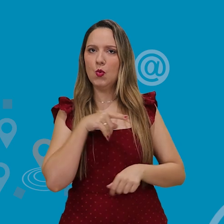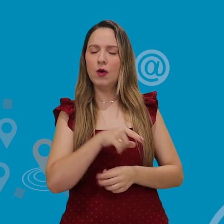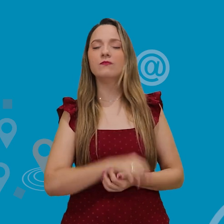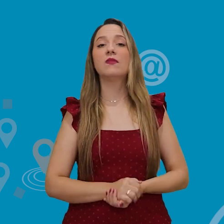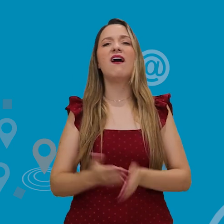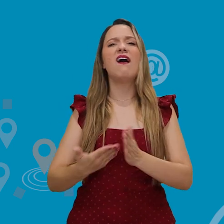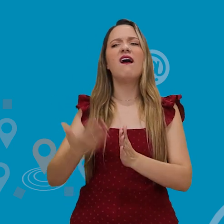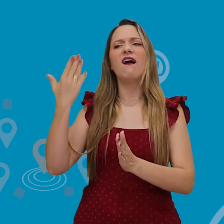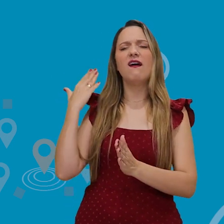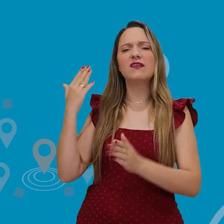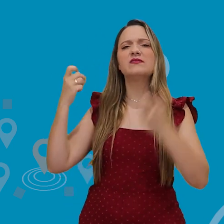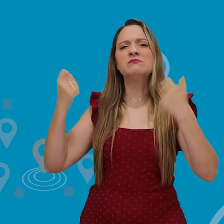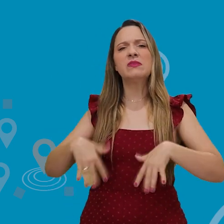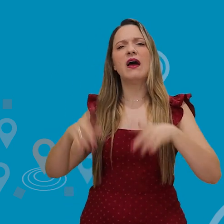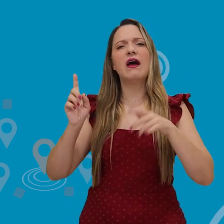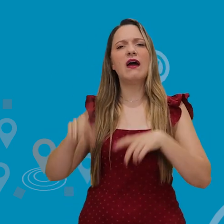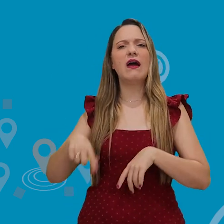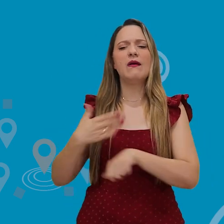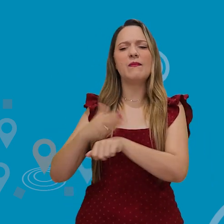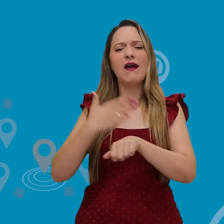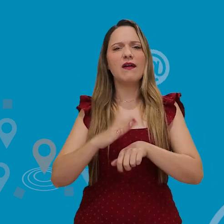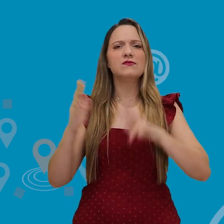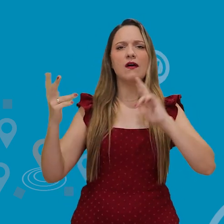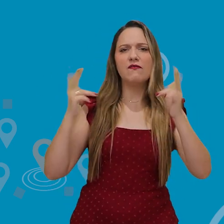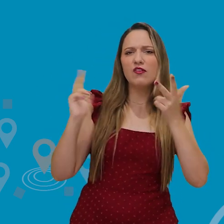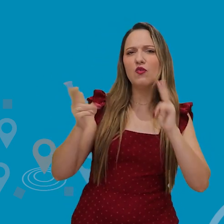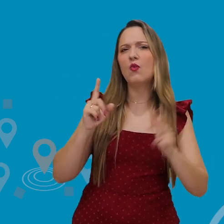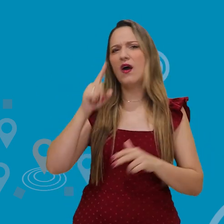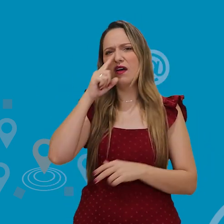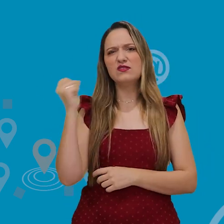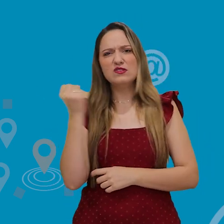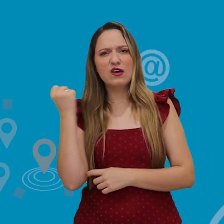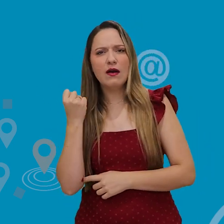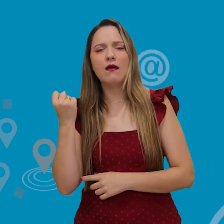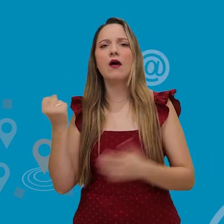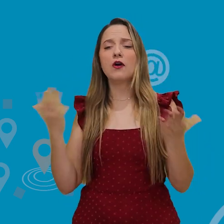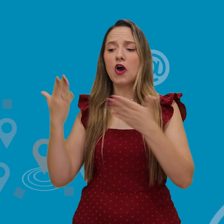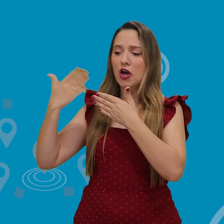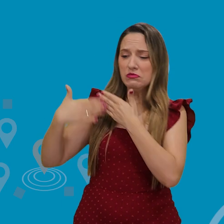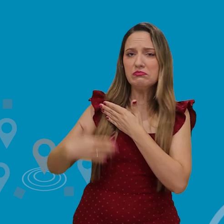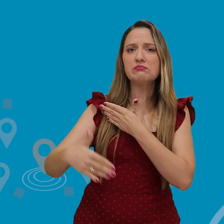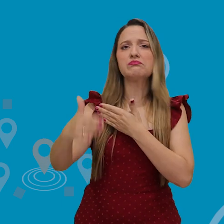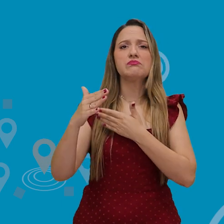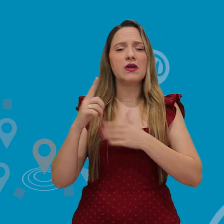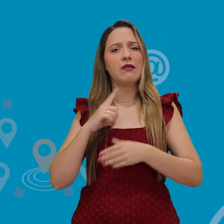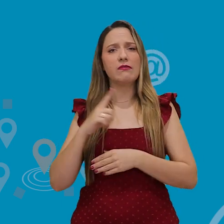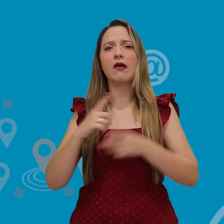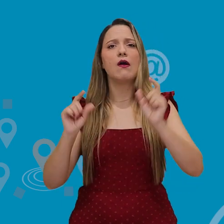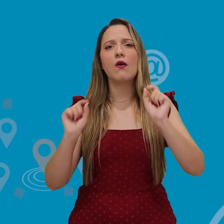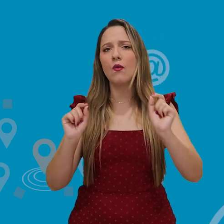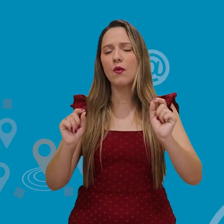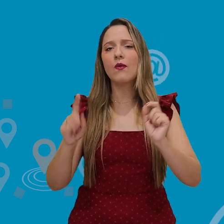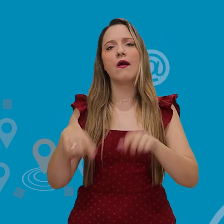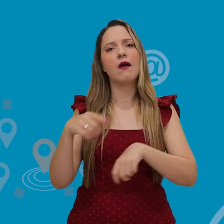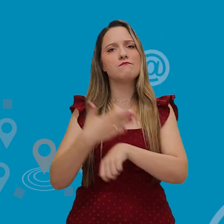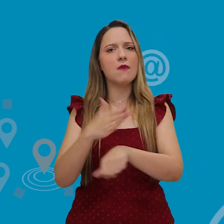são atividades que antigamente eram conhecidas como esportes de aventura, esportes radicais, e que de um tempo para cá,